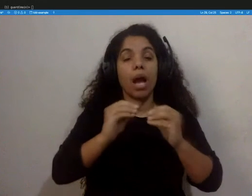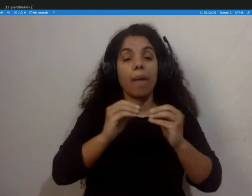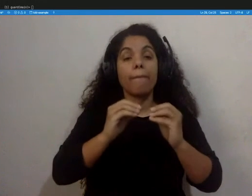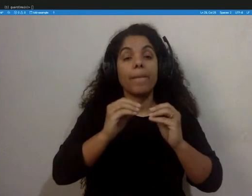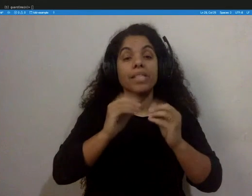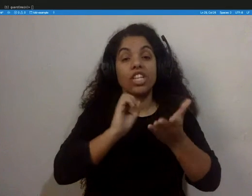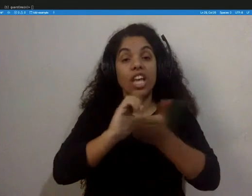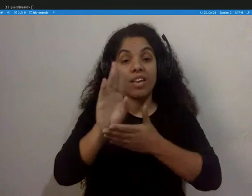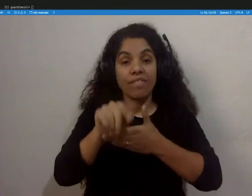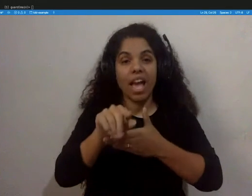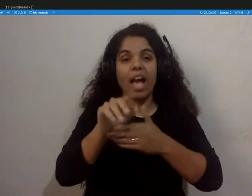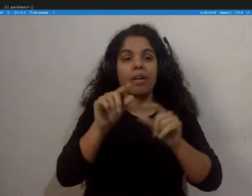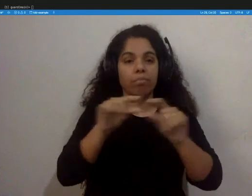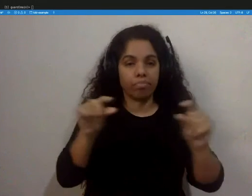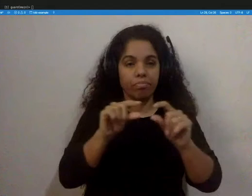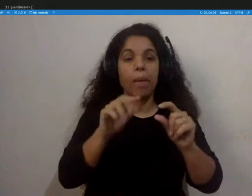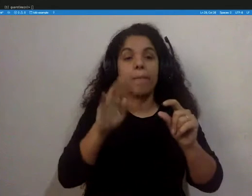enviar mensagem,